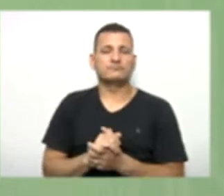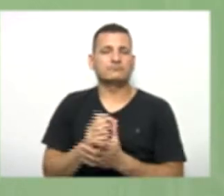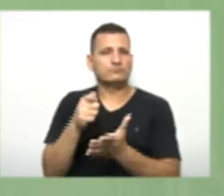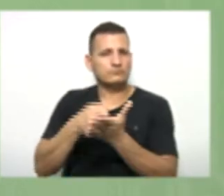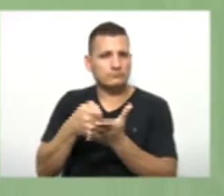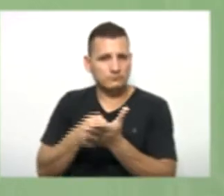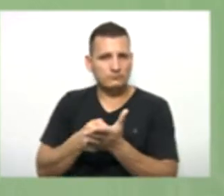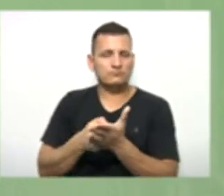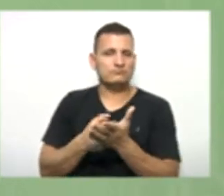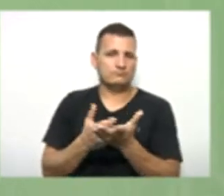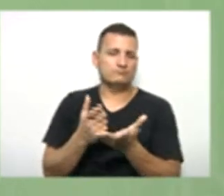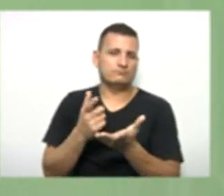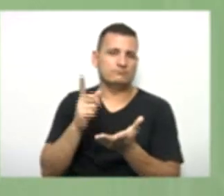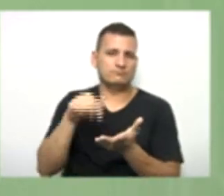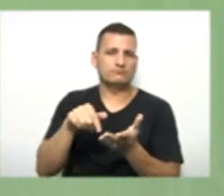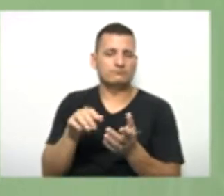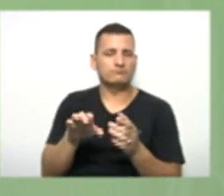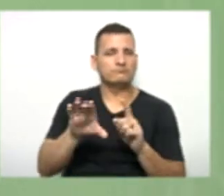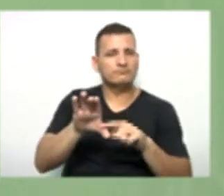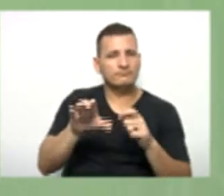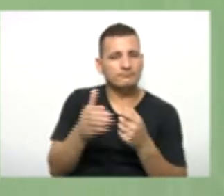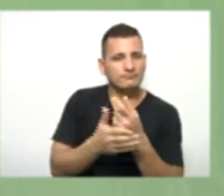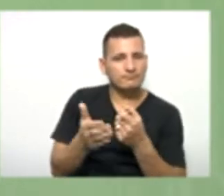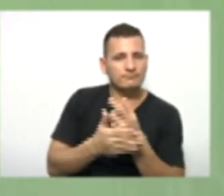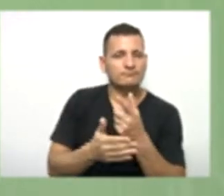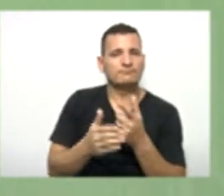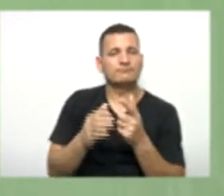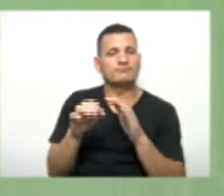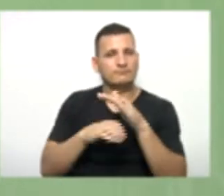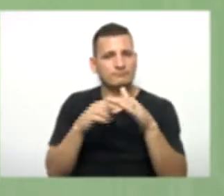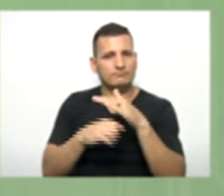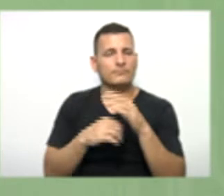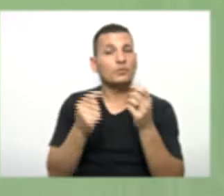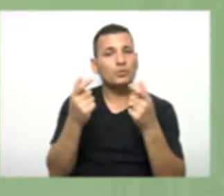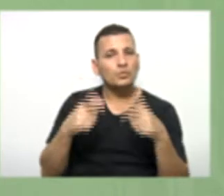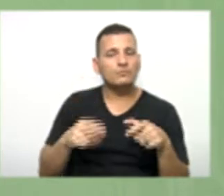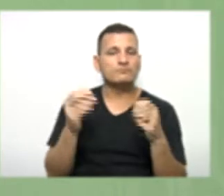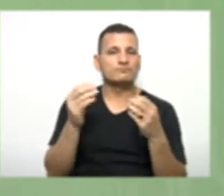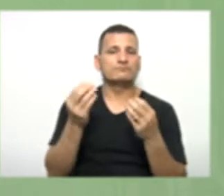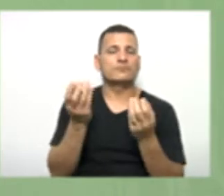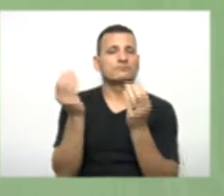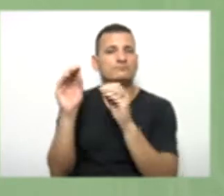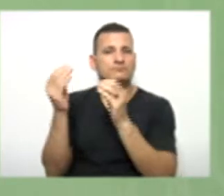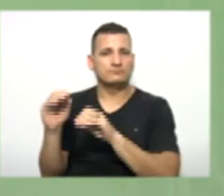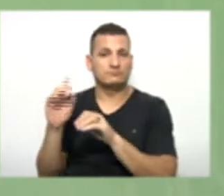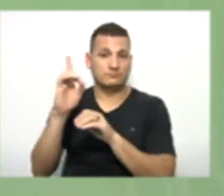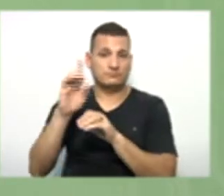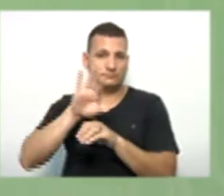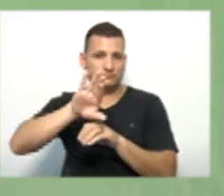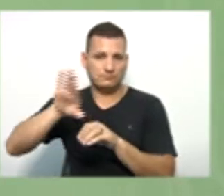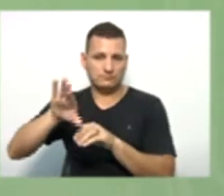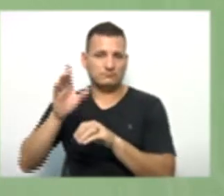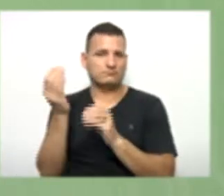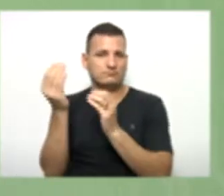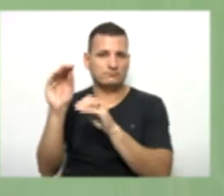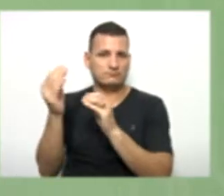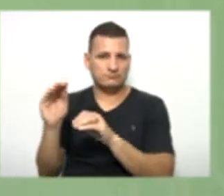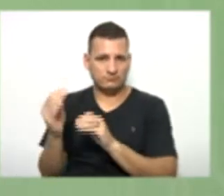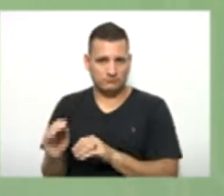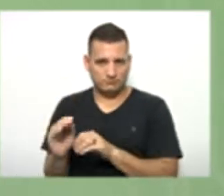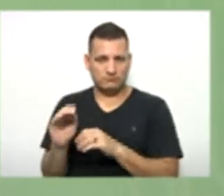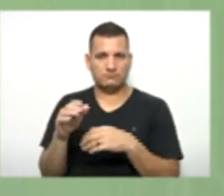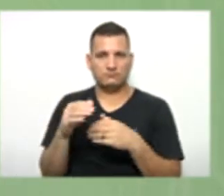eu transcrevi elas de qual lado? Do lado direito, agrupei elas todas do lado direito.